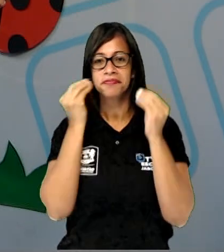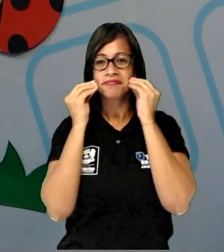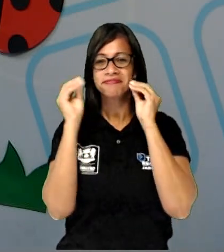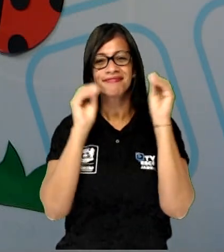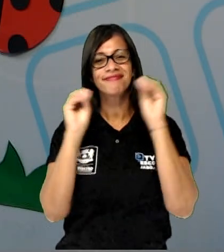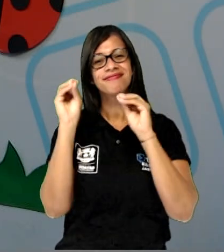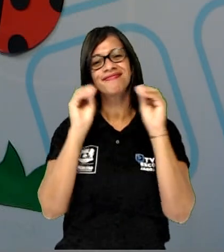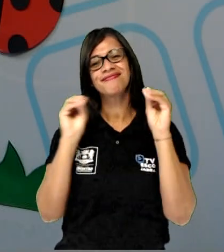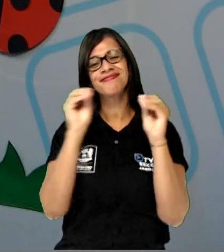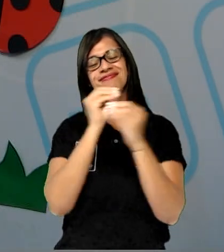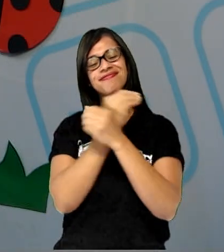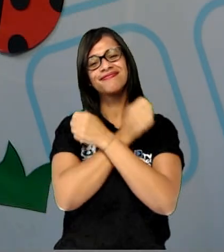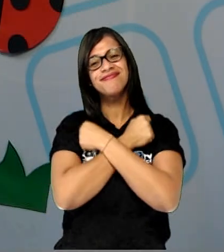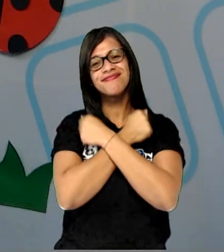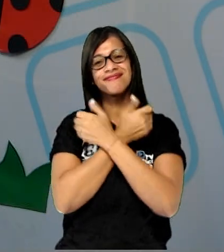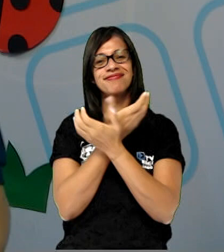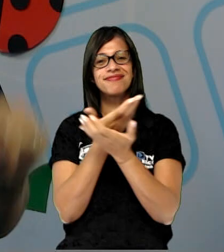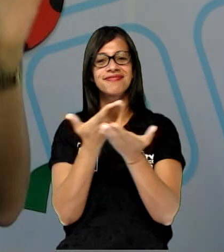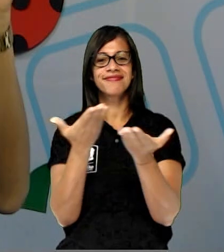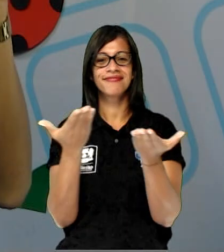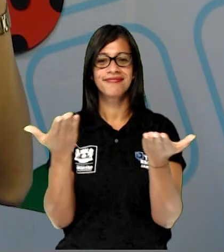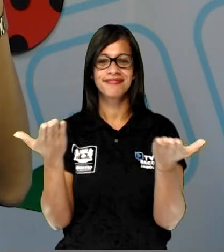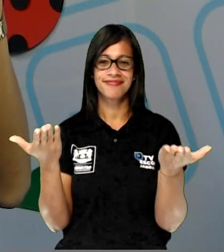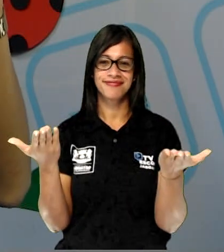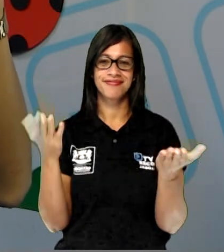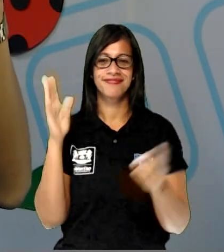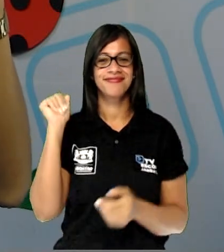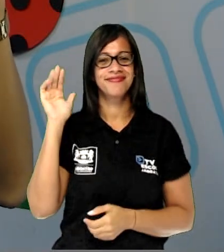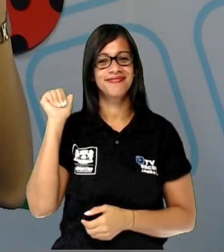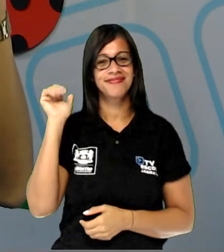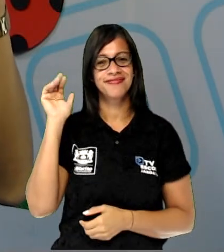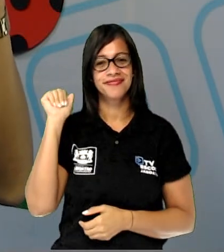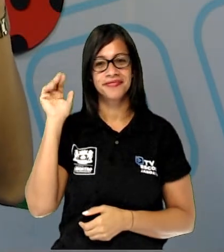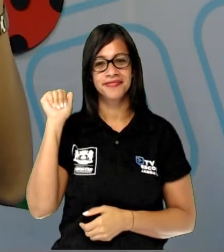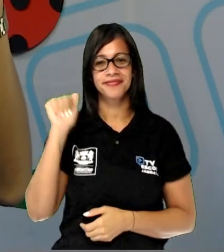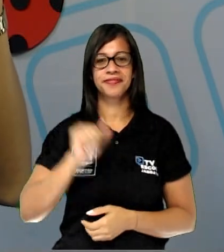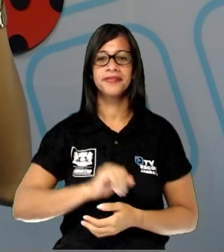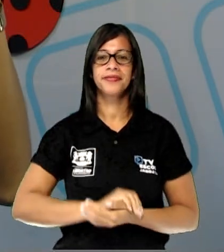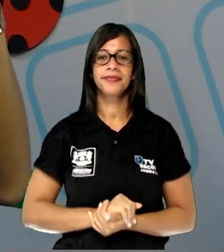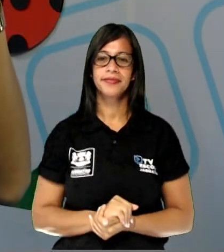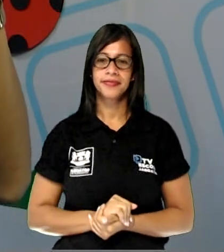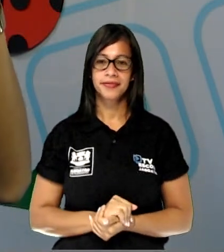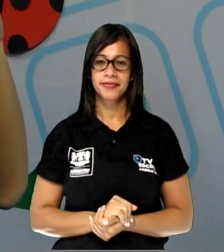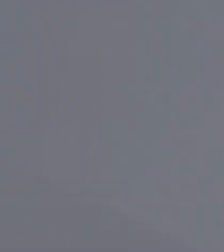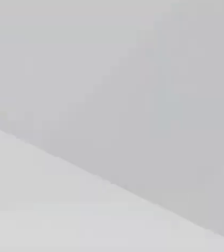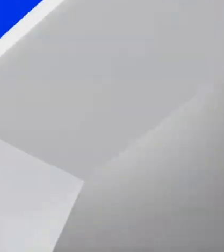carinhoso para todos vocês. Bom fim de semana. Tchau, tchau. Até a próxima.